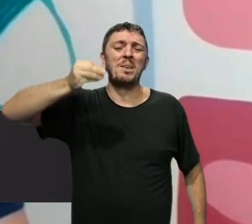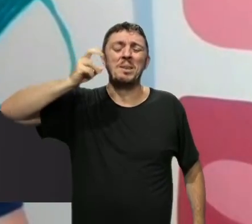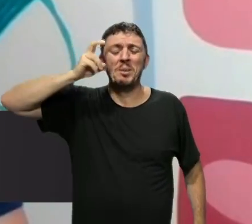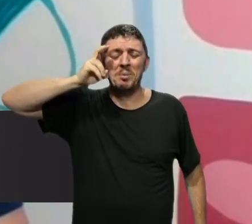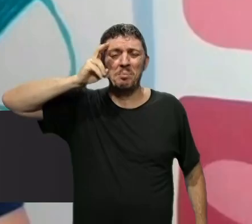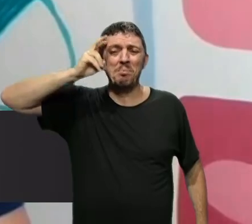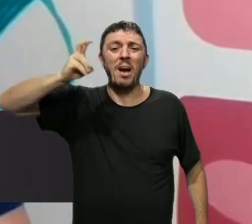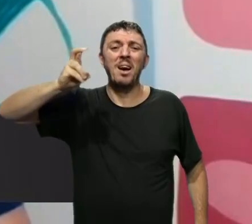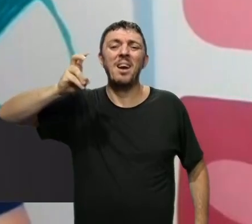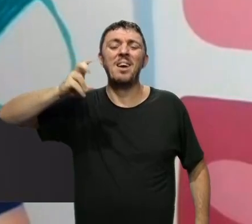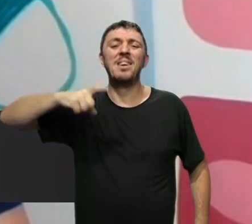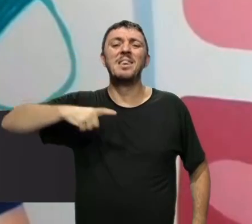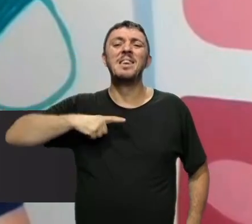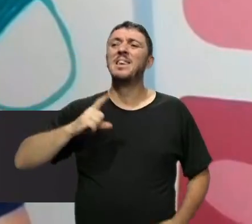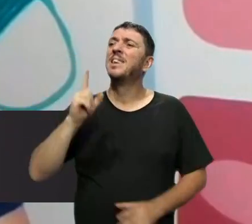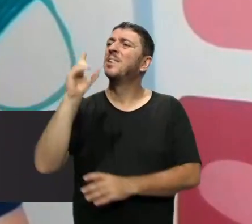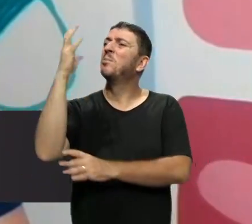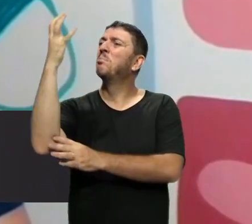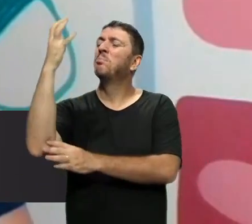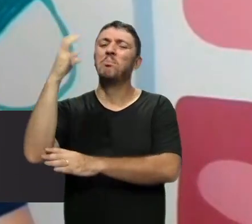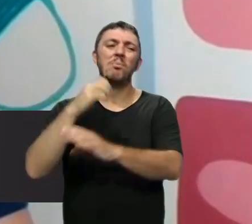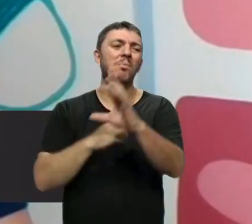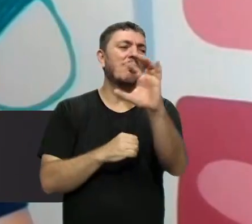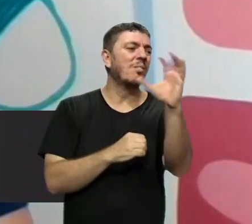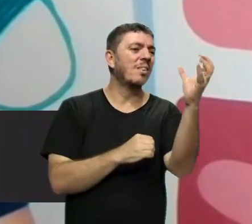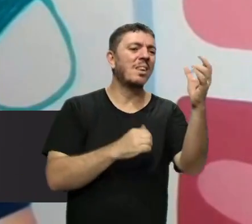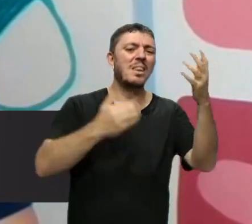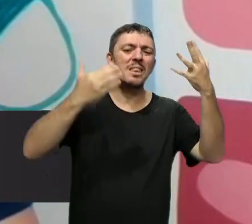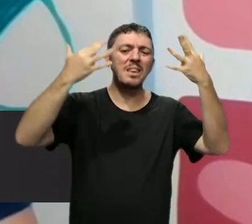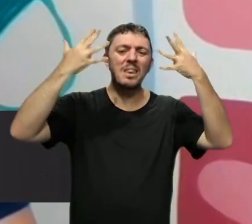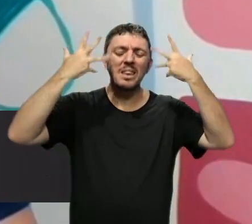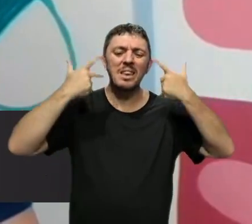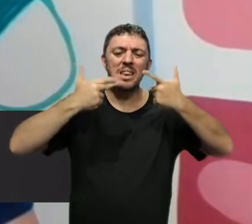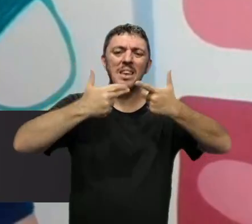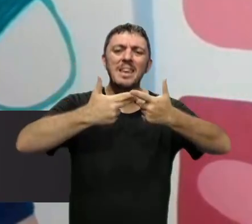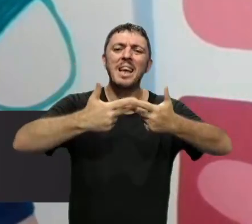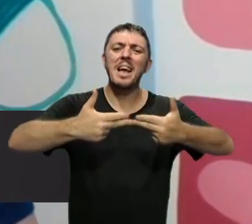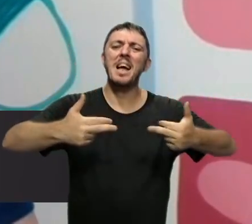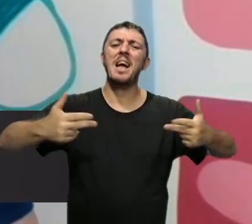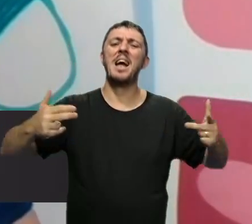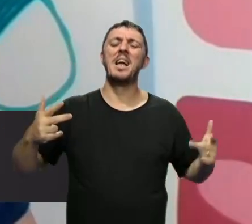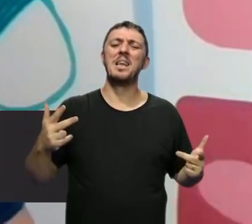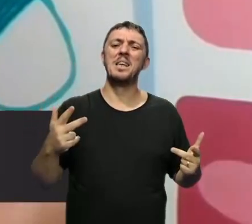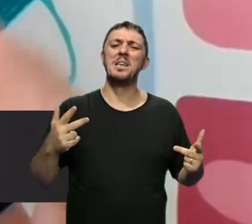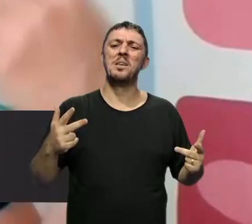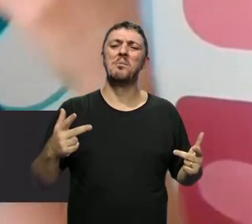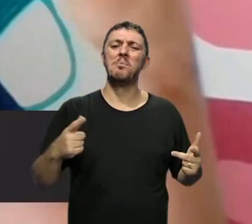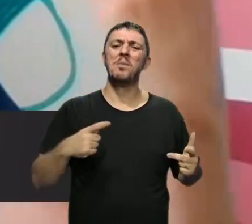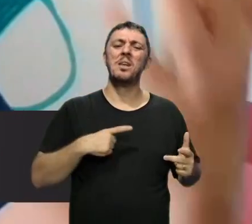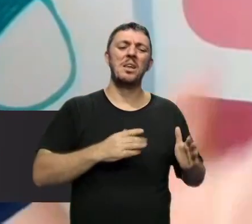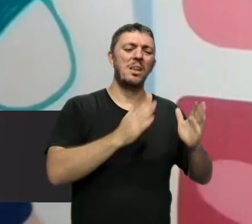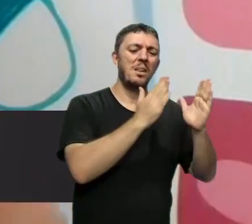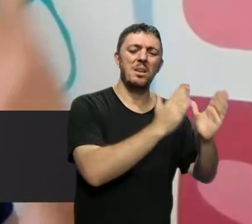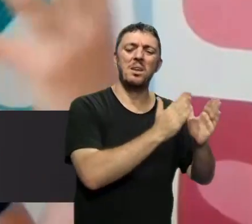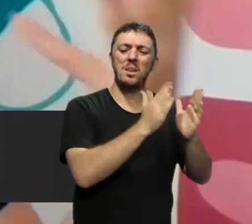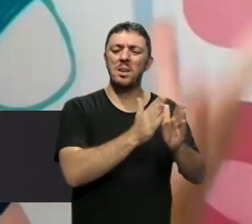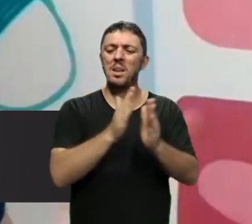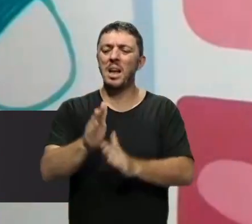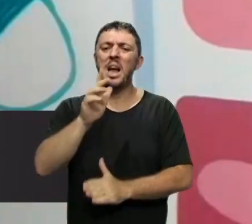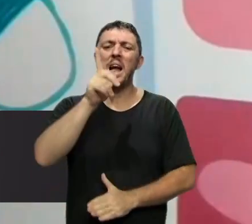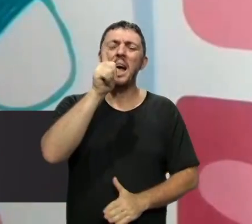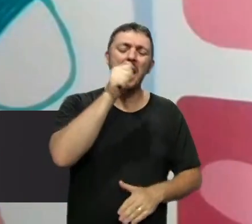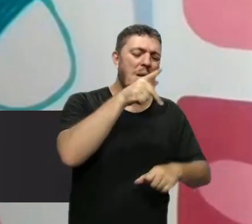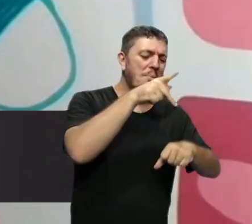intensa sobre cada árvore, sobre cada animal, sobre todas as camadas naturais, né? Sobre a água, sobre as pedras, sobre